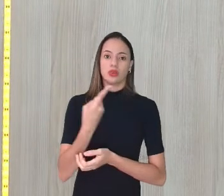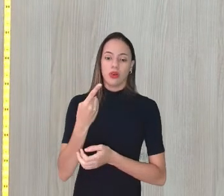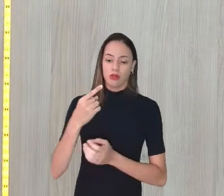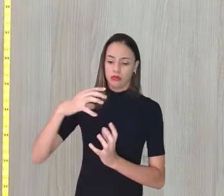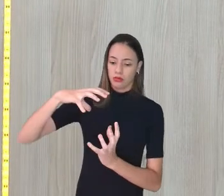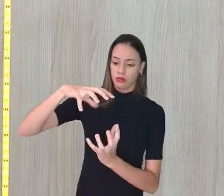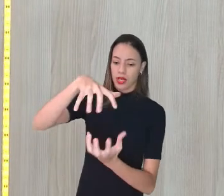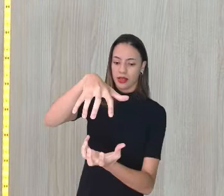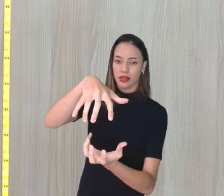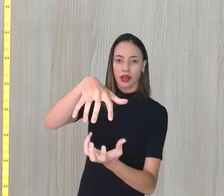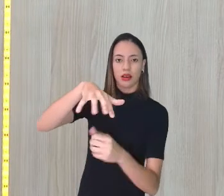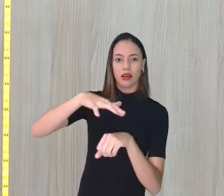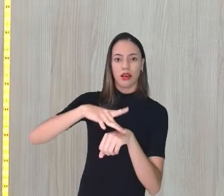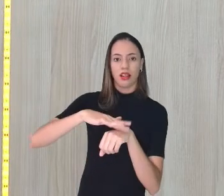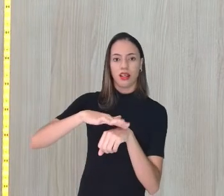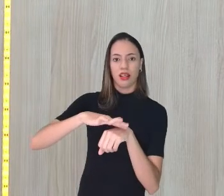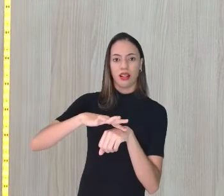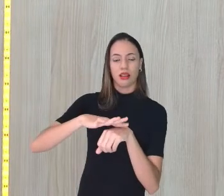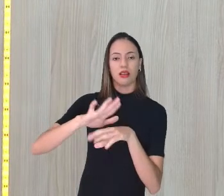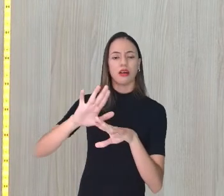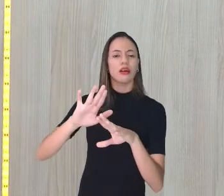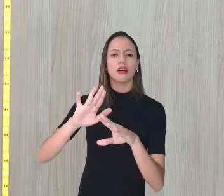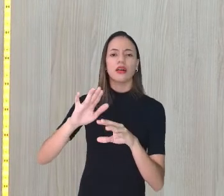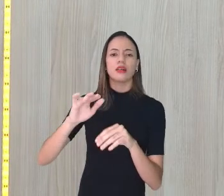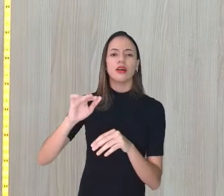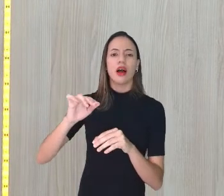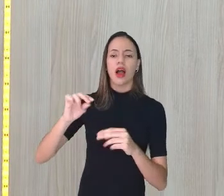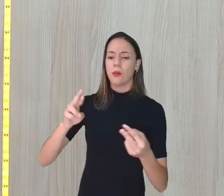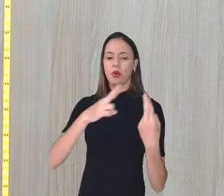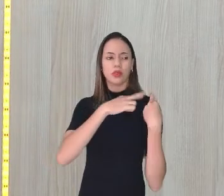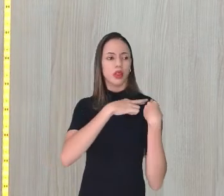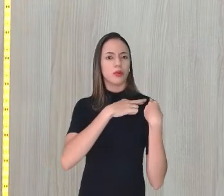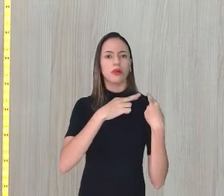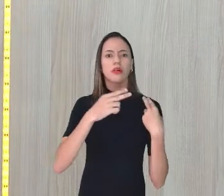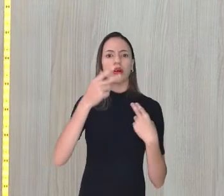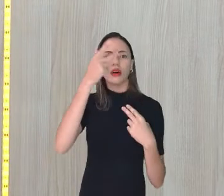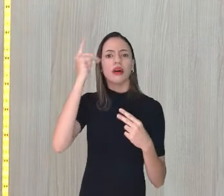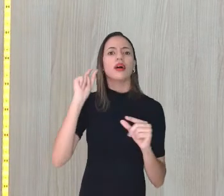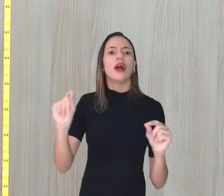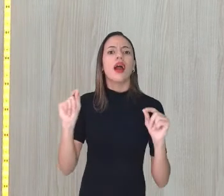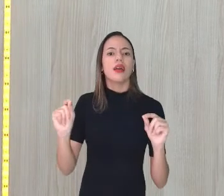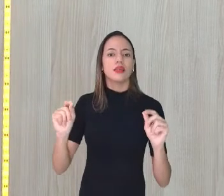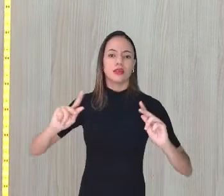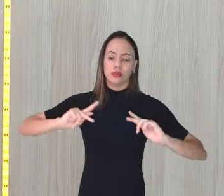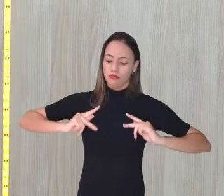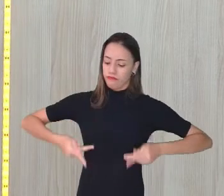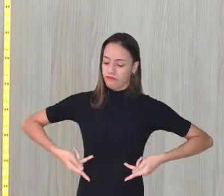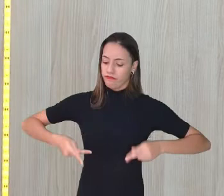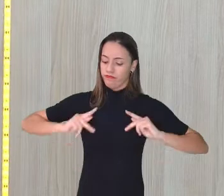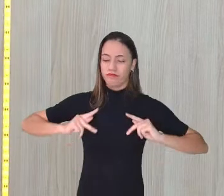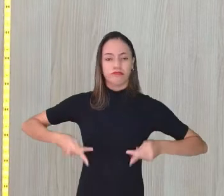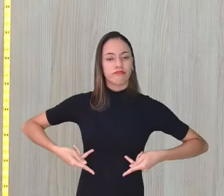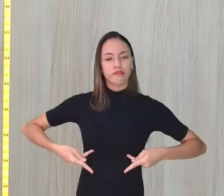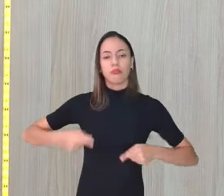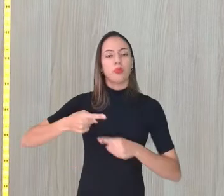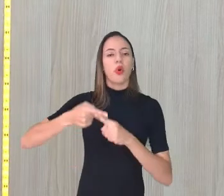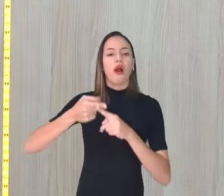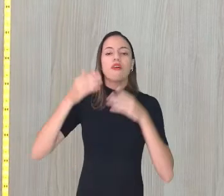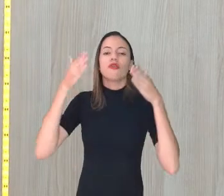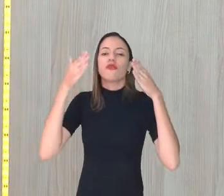nosso planeta Terra. E somos nós, seres humanos, né? Nessa visão de progresso,